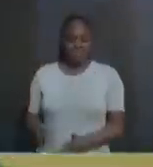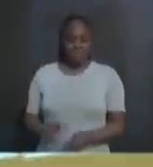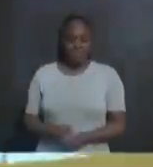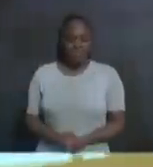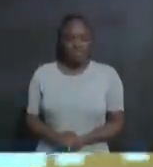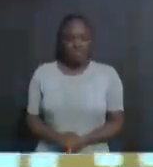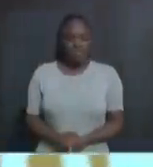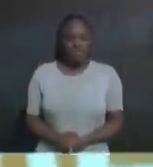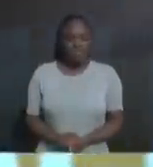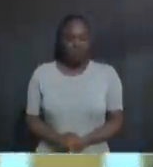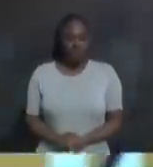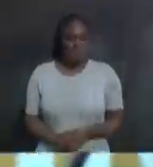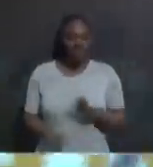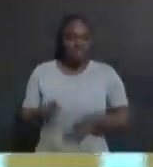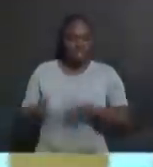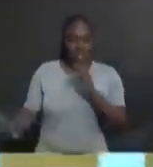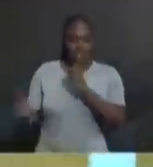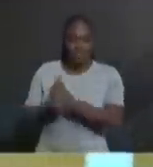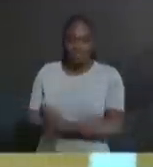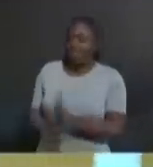Gente que encontra com... Oi, tudo bem?